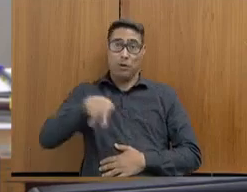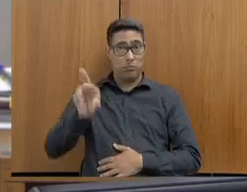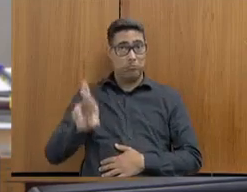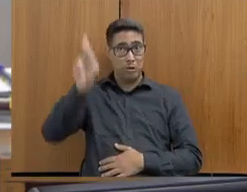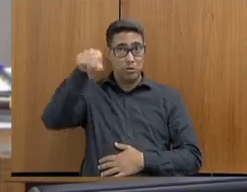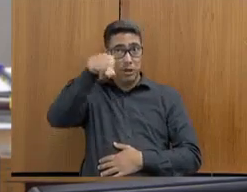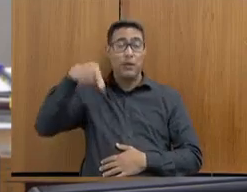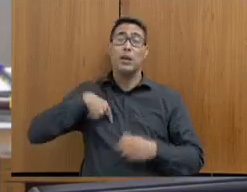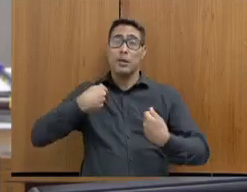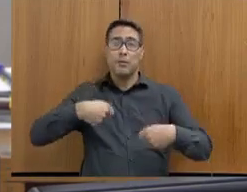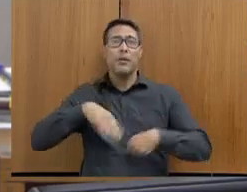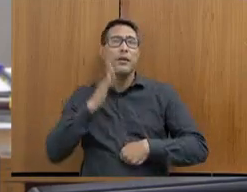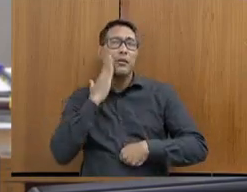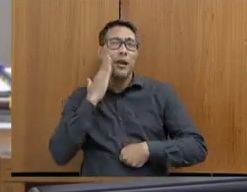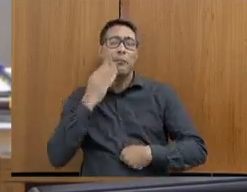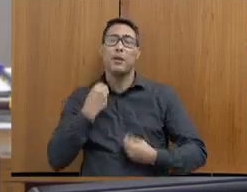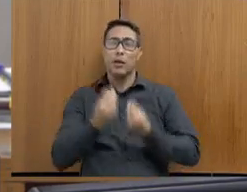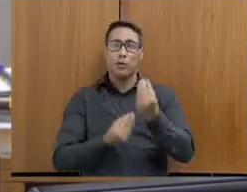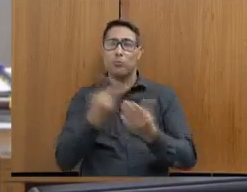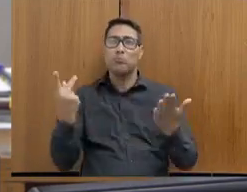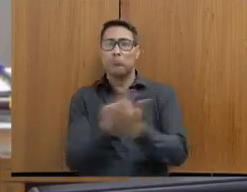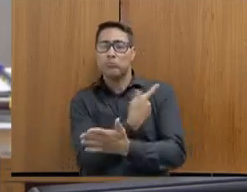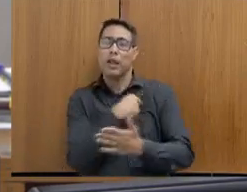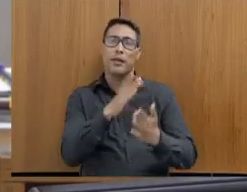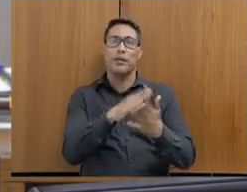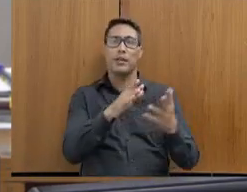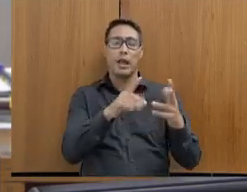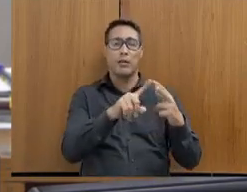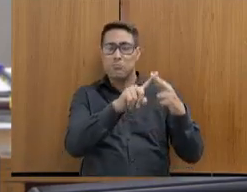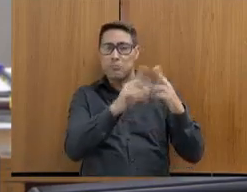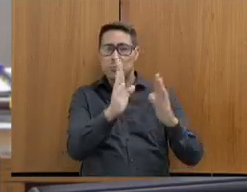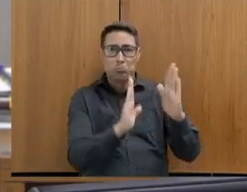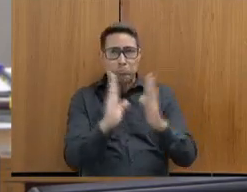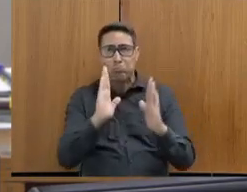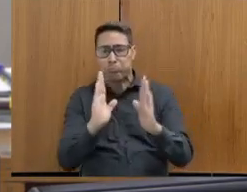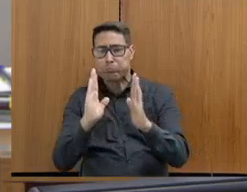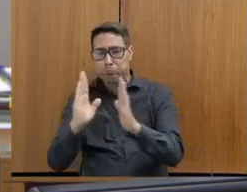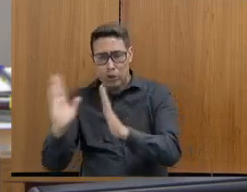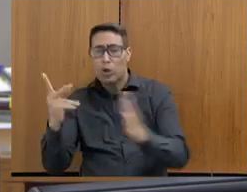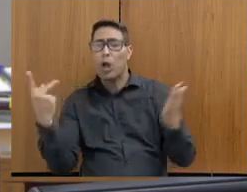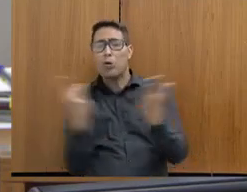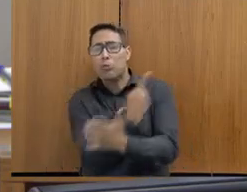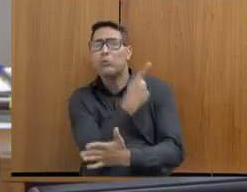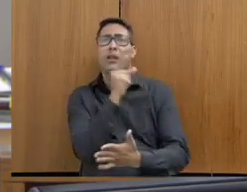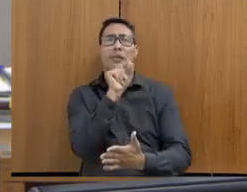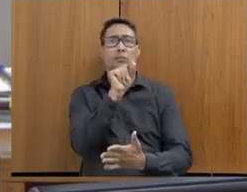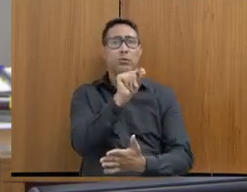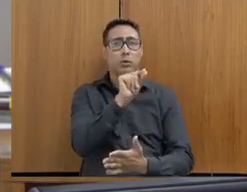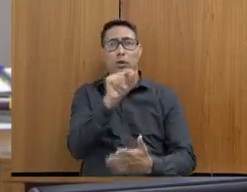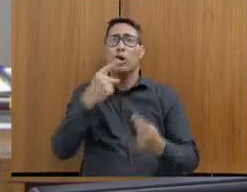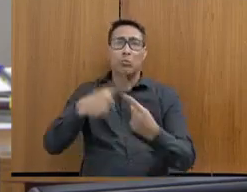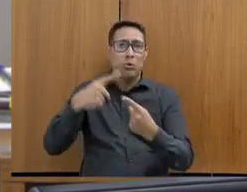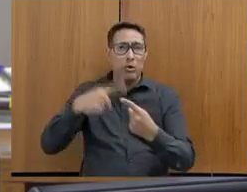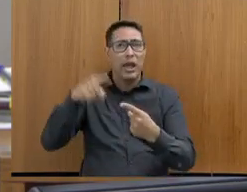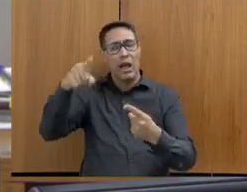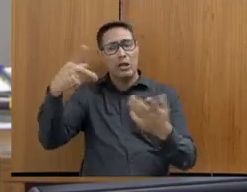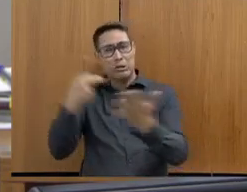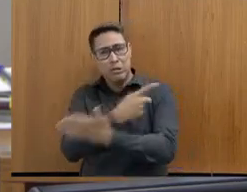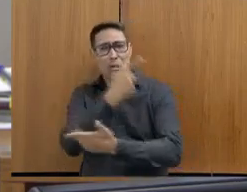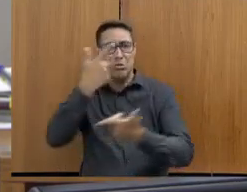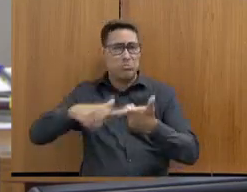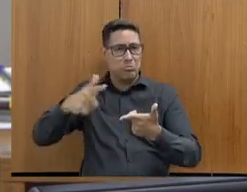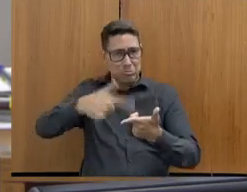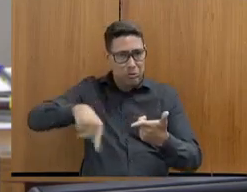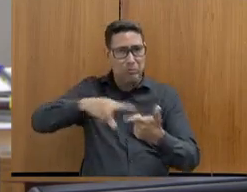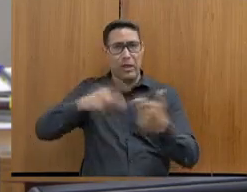como anda as apurações o que que aconteceu de fato porque que ela foi achincalhada porque que cometeram